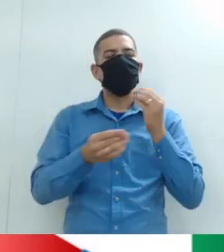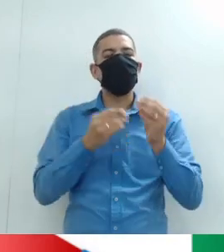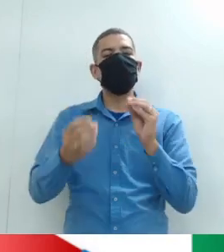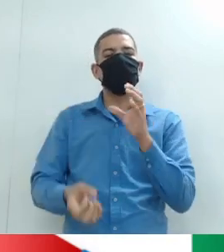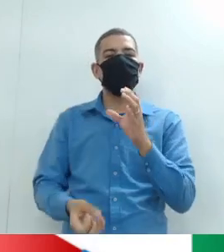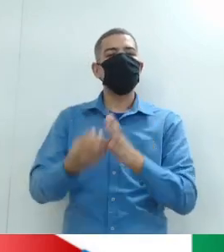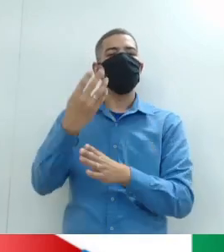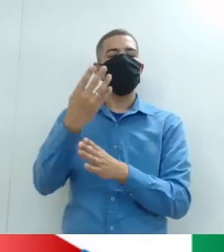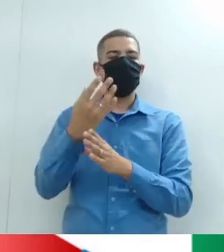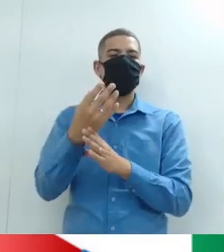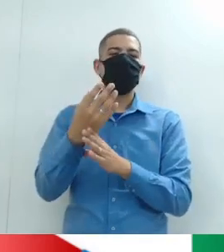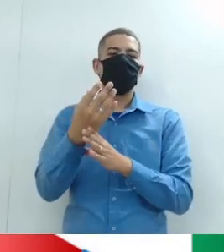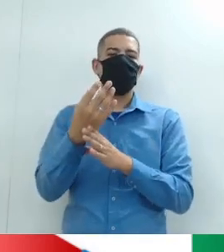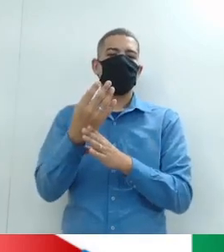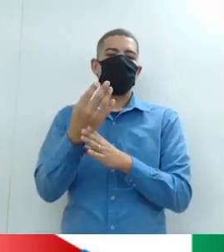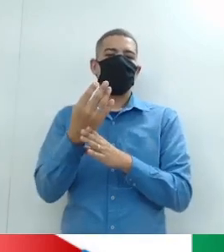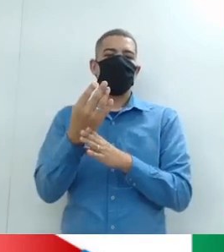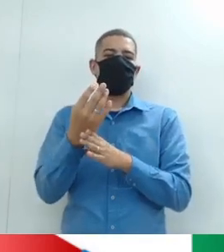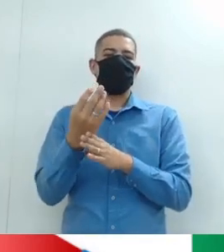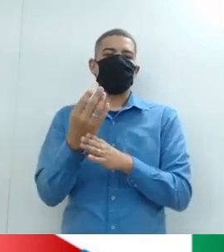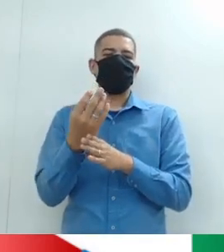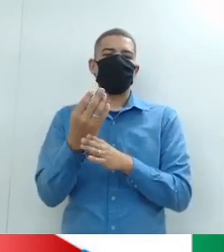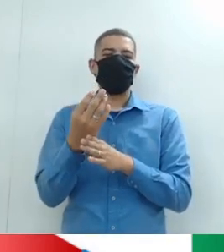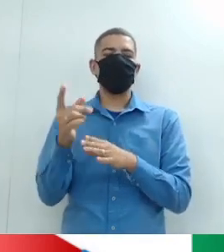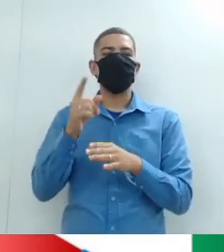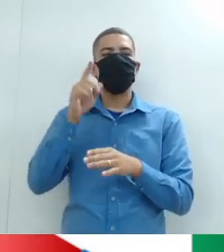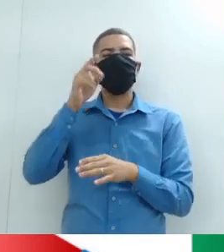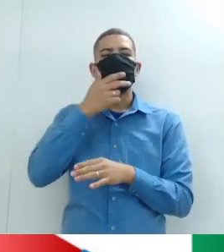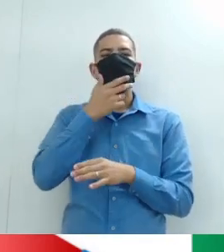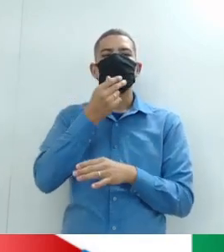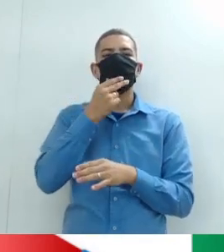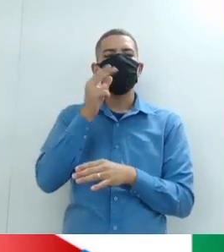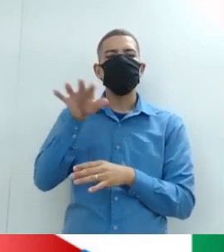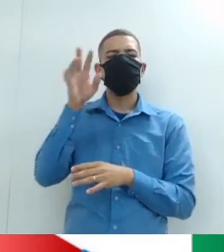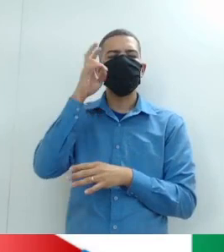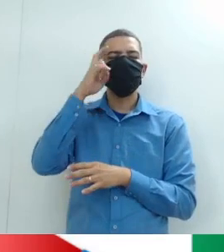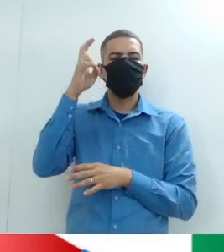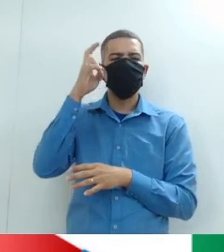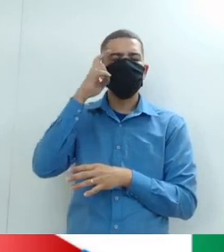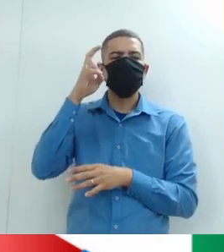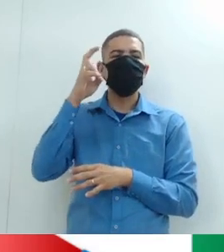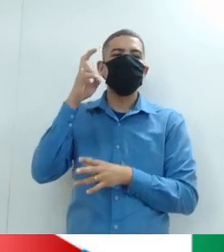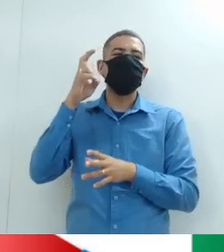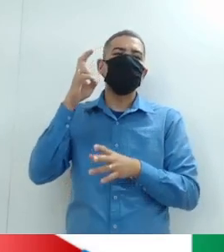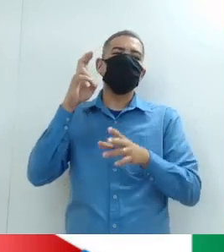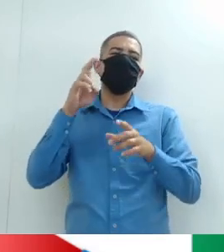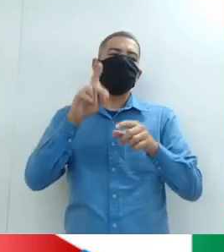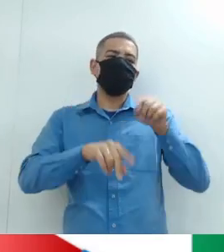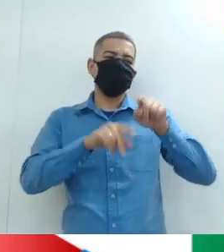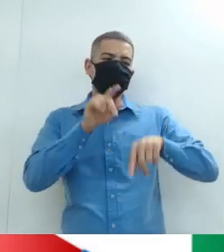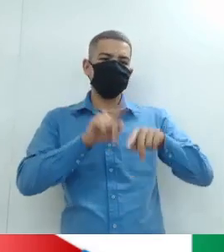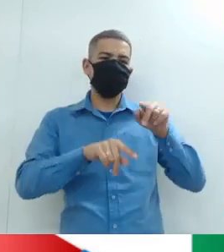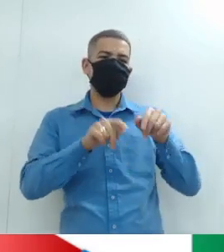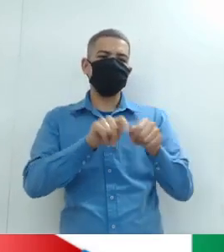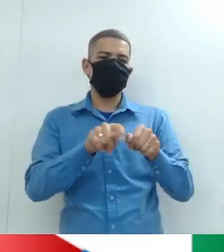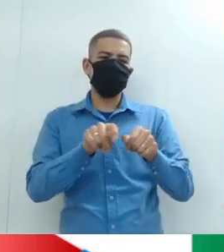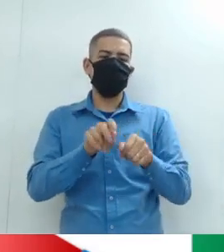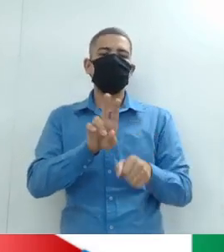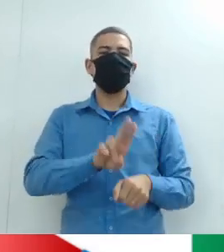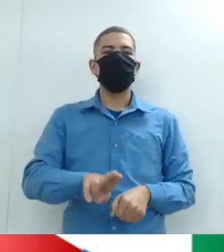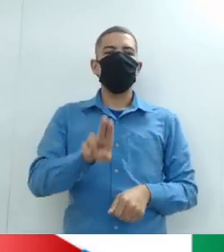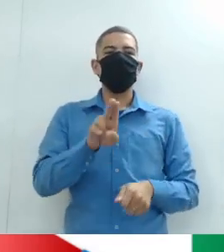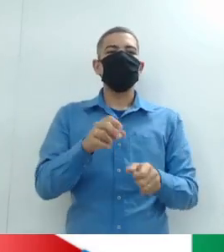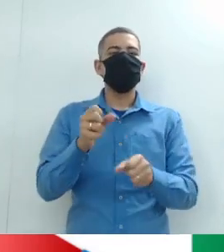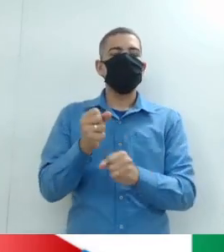surgiu a inteligência do homem para utilizar esses materiais, esses artefatos e